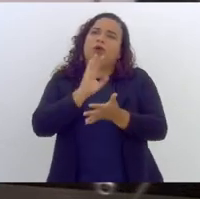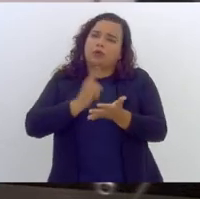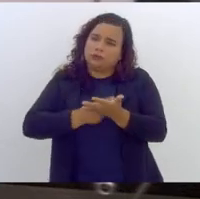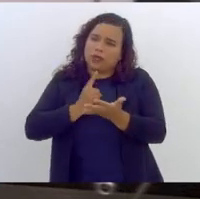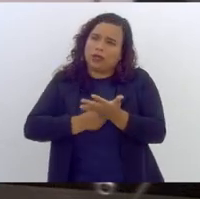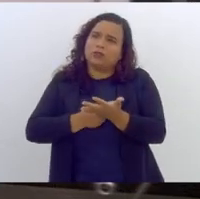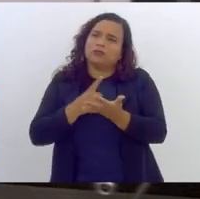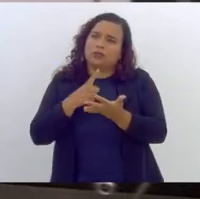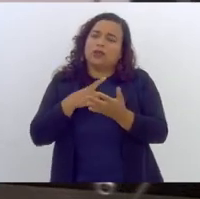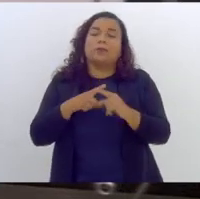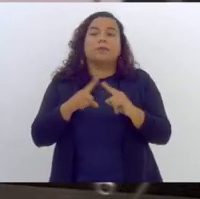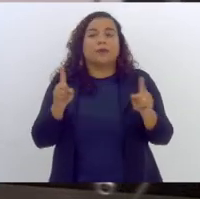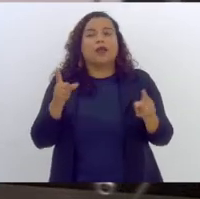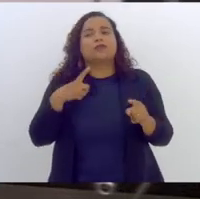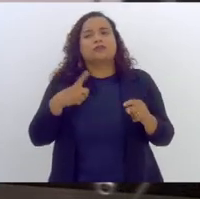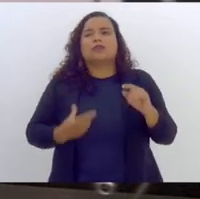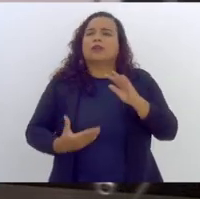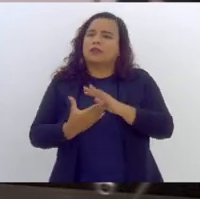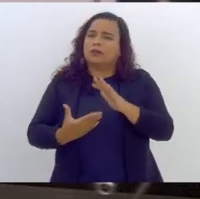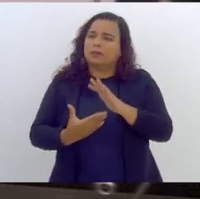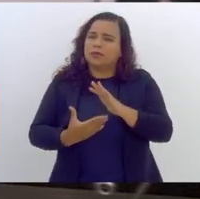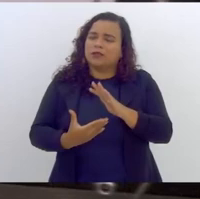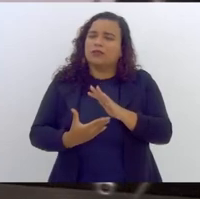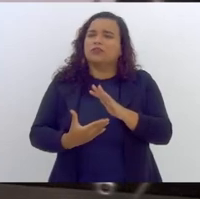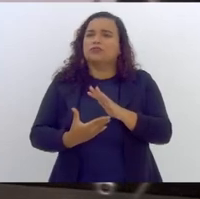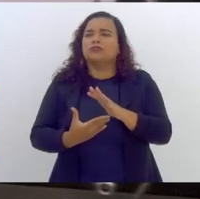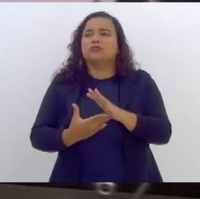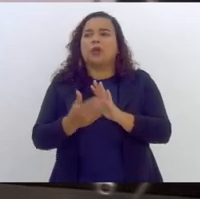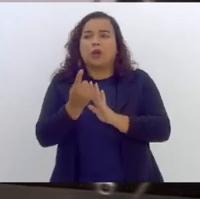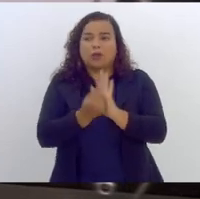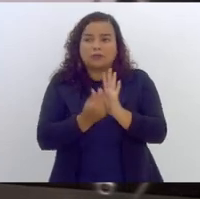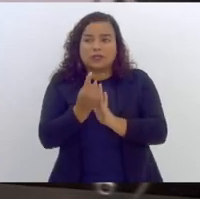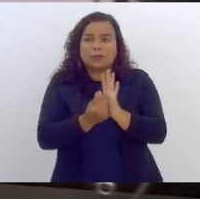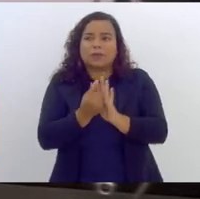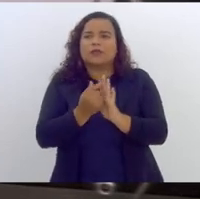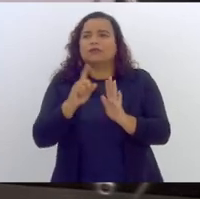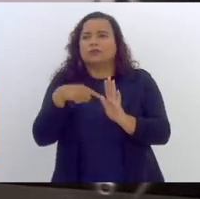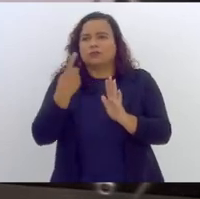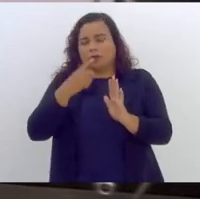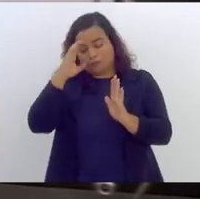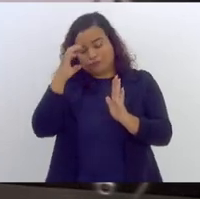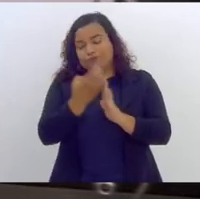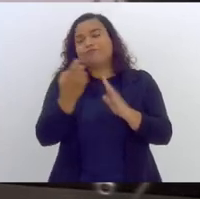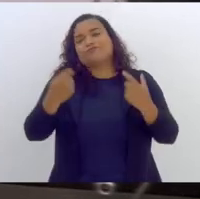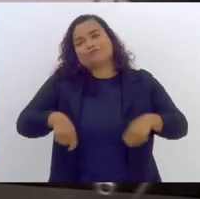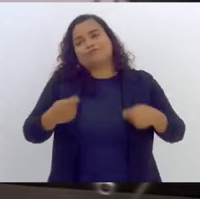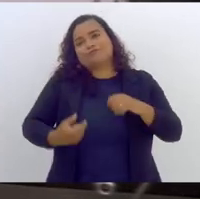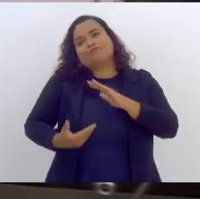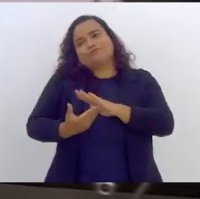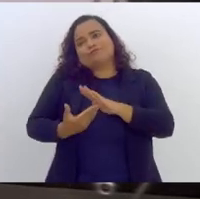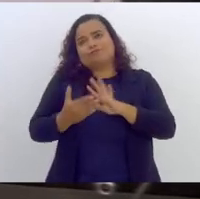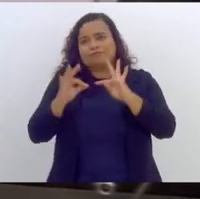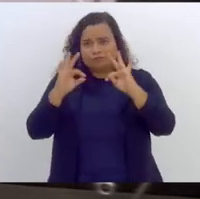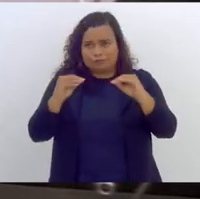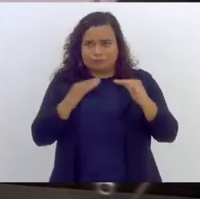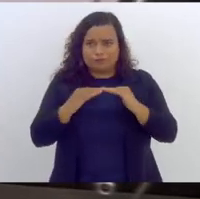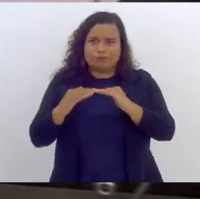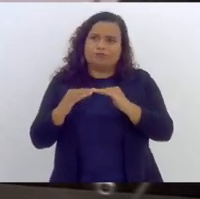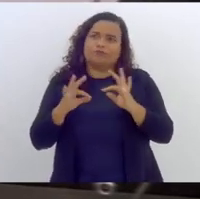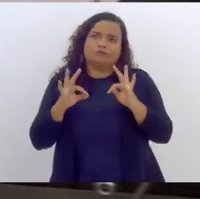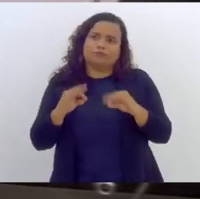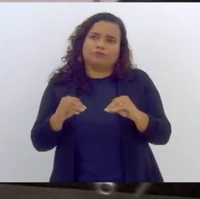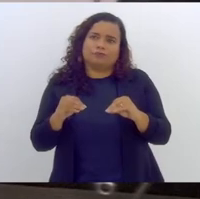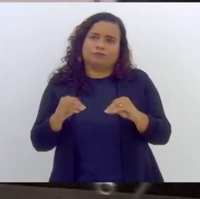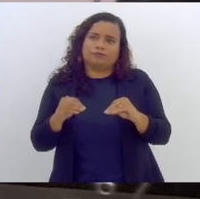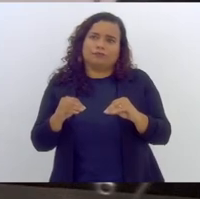mas há essa limitação aí orçamentária que a gente deve se debruçar não é todo mundo na vida precisa